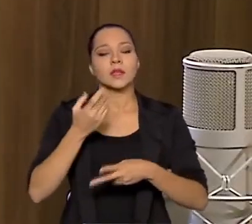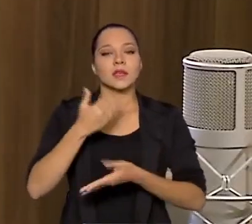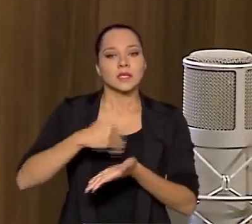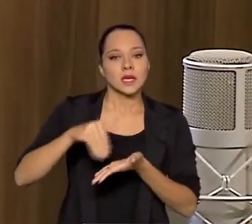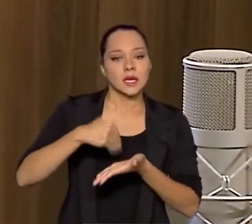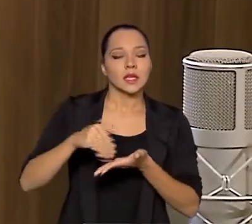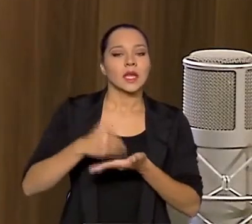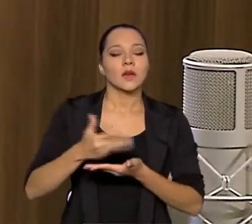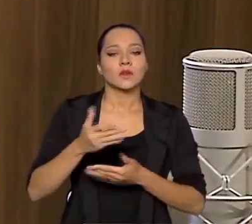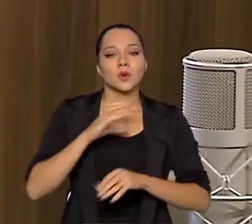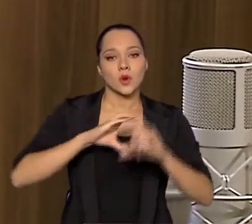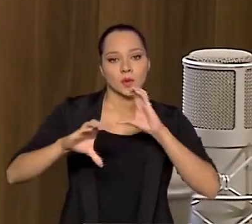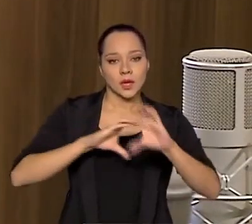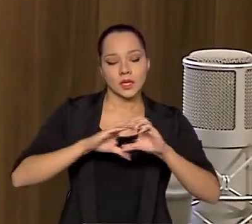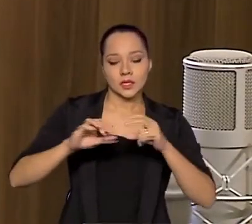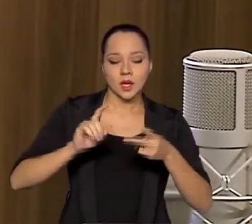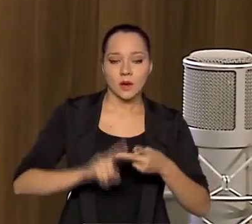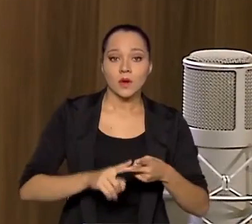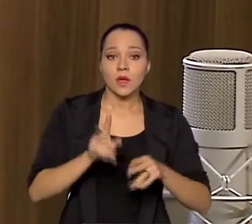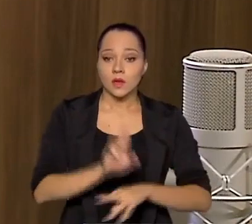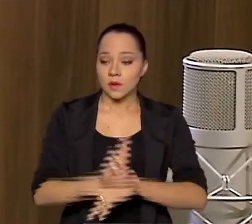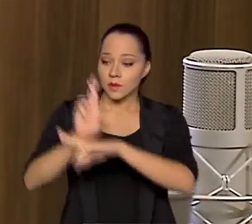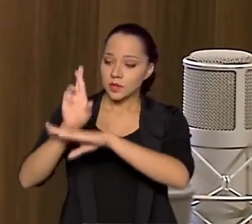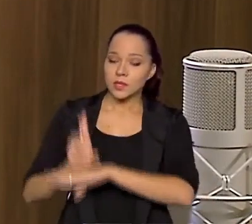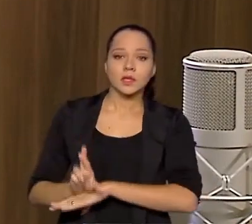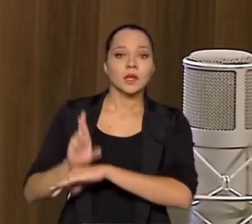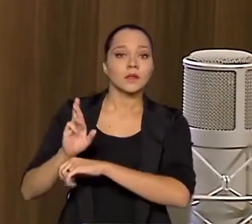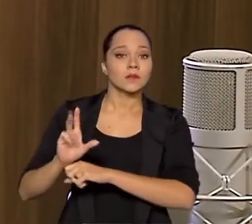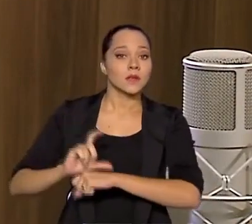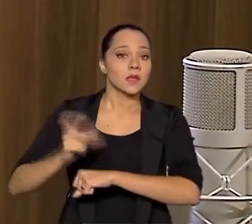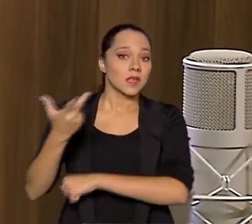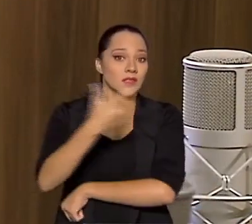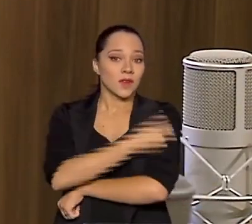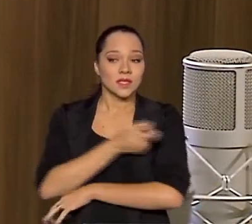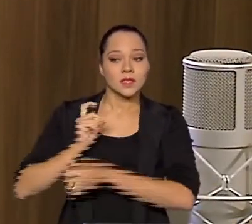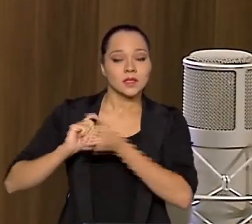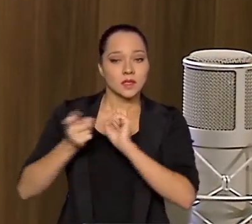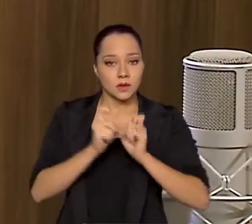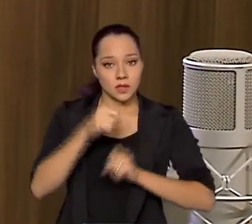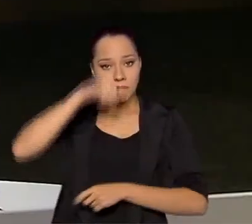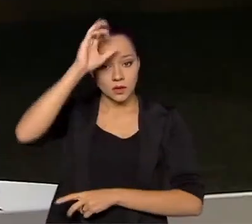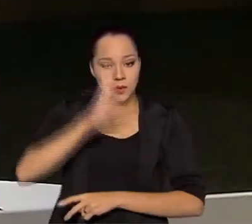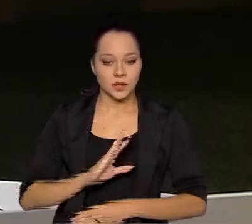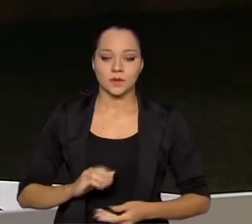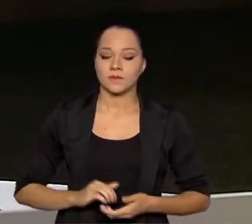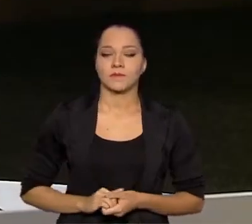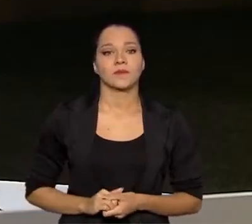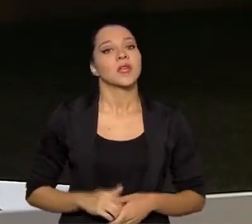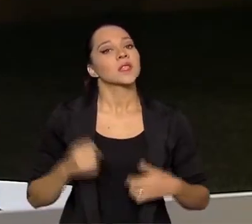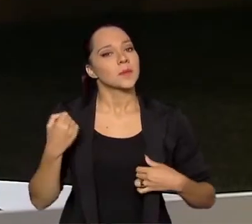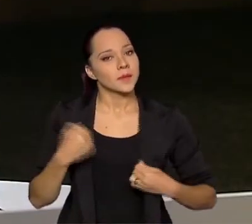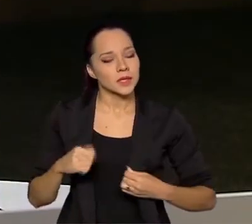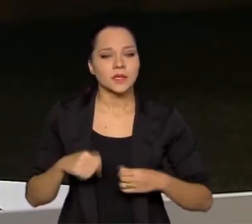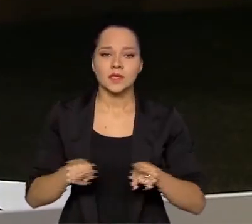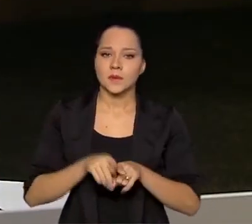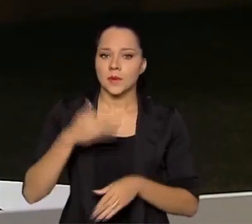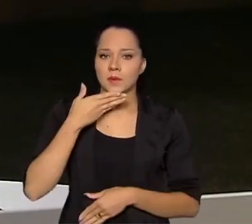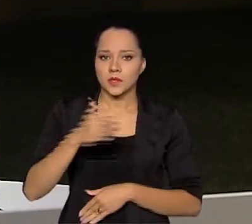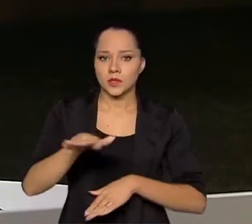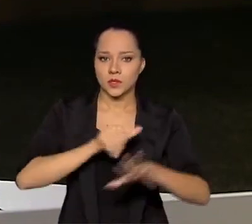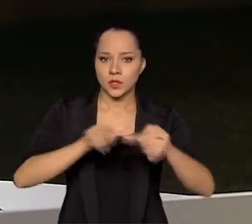comunicação Fábio Weingarten e os representantes das vacinas negociadas no Brasil. É inevitável apreciar o requerimento de